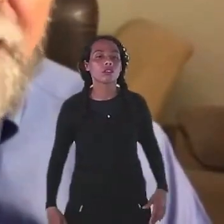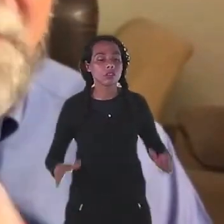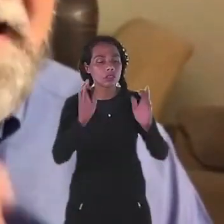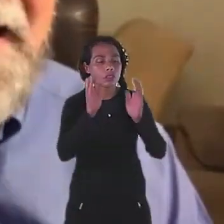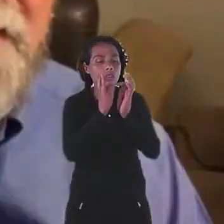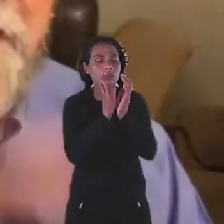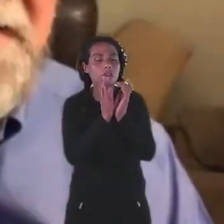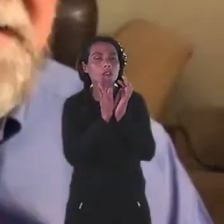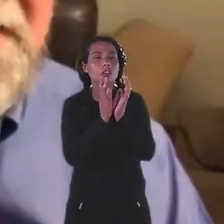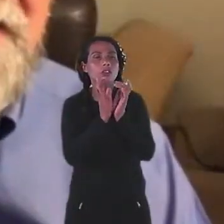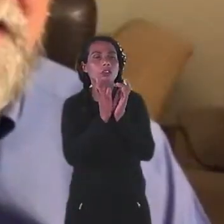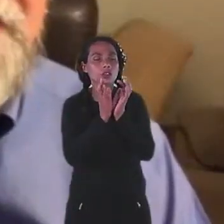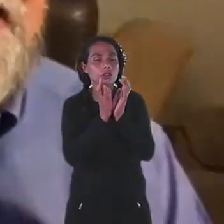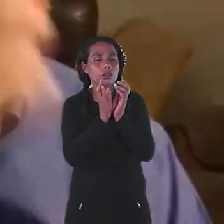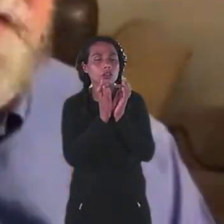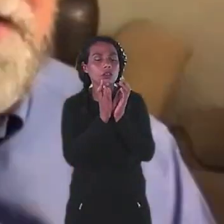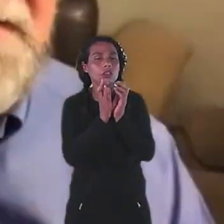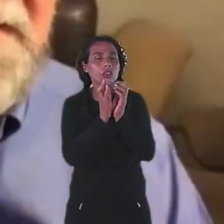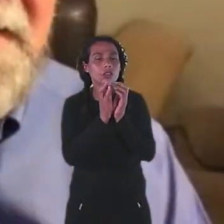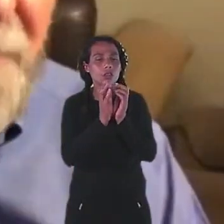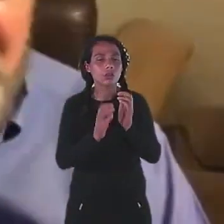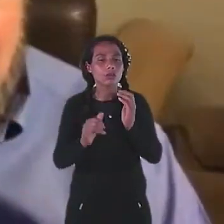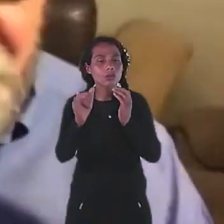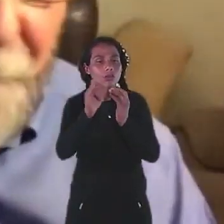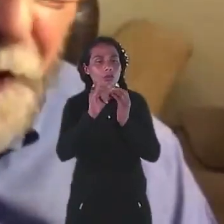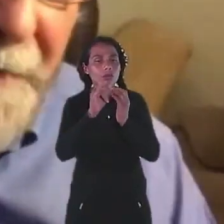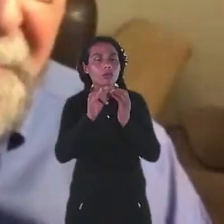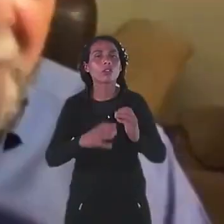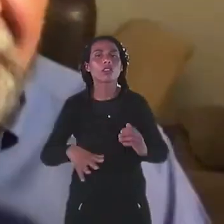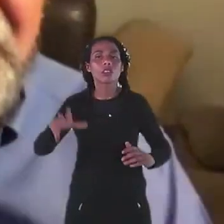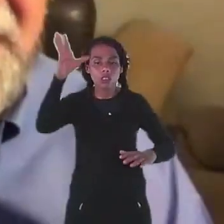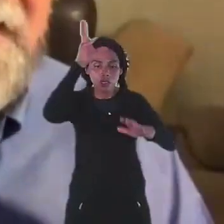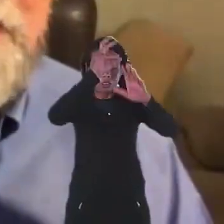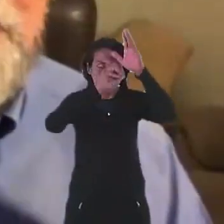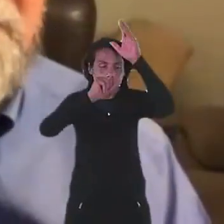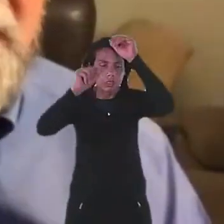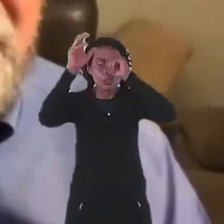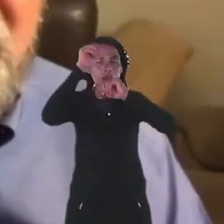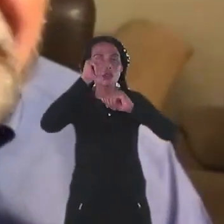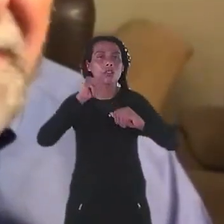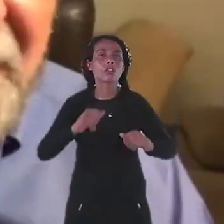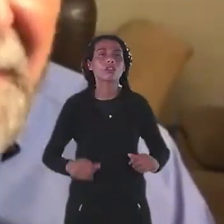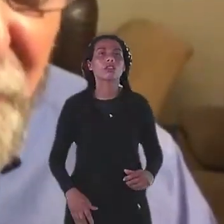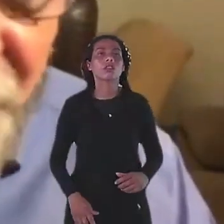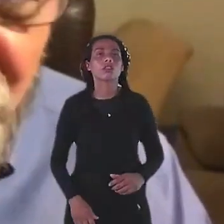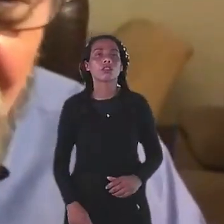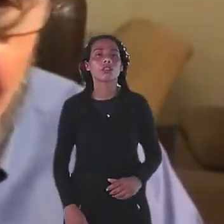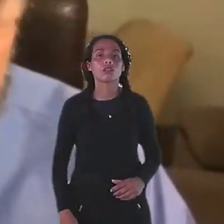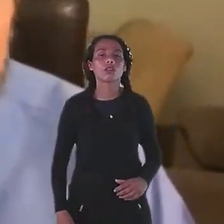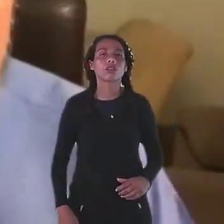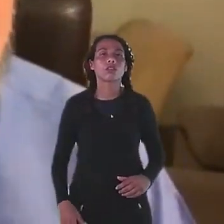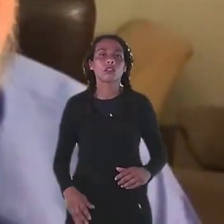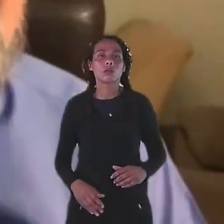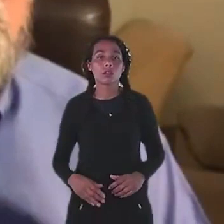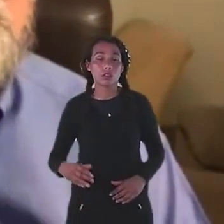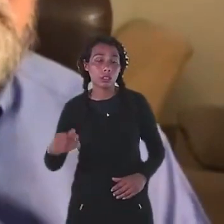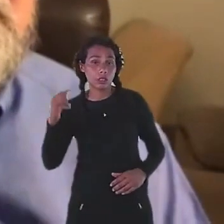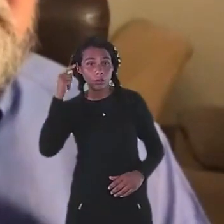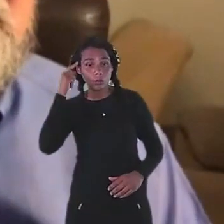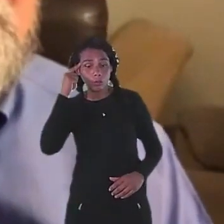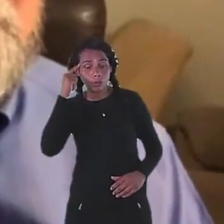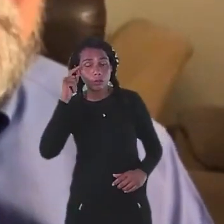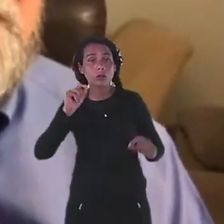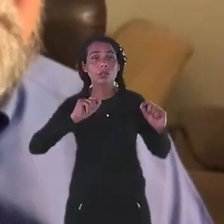obsessão em nomear coisas, em dividir coisas, sendo que aqui fora, no universo, nada é dividido.